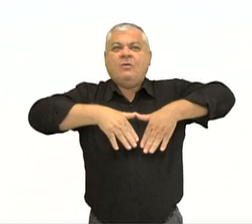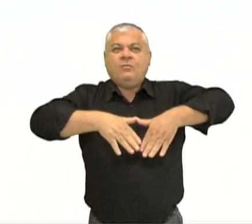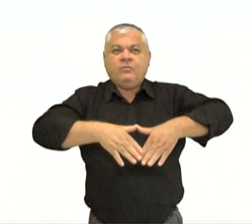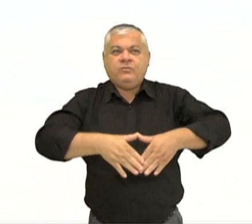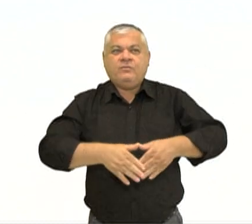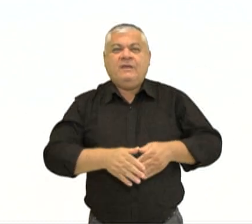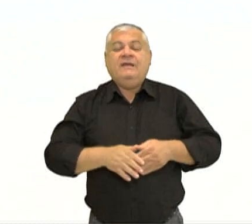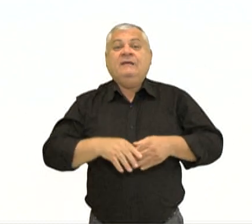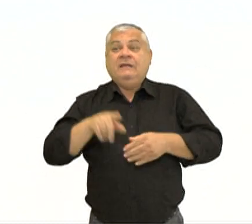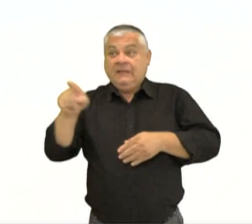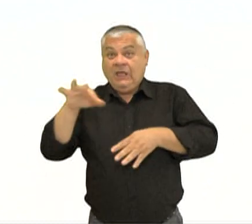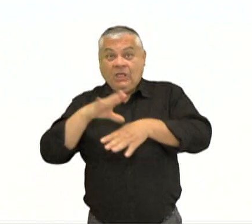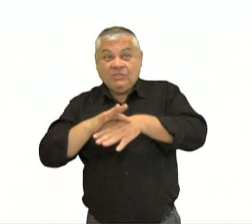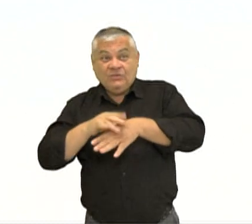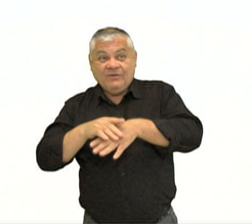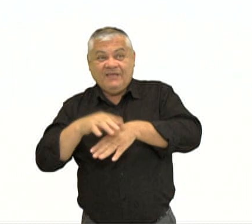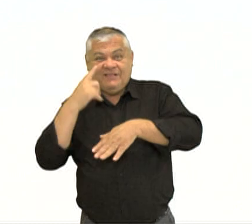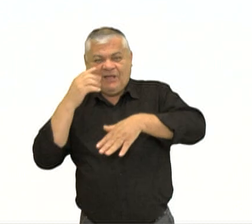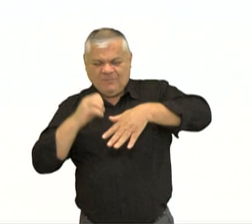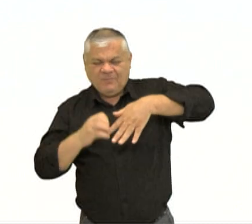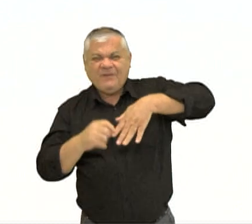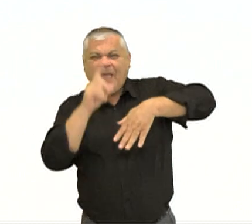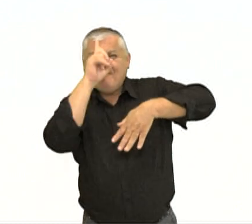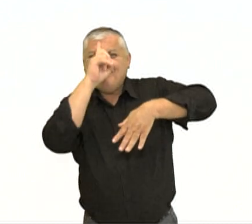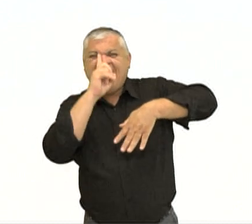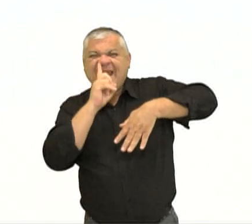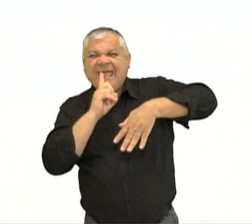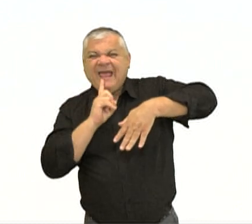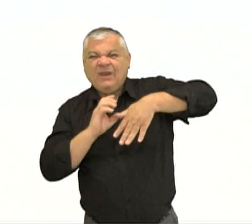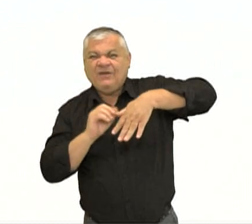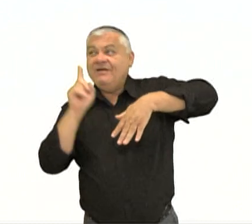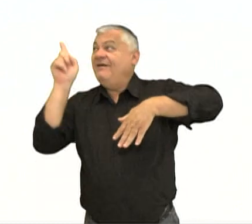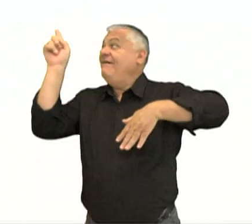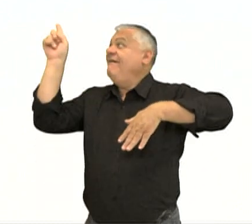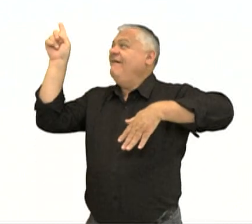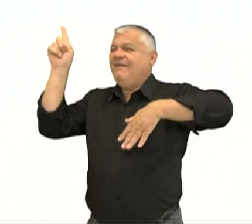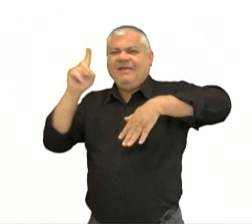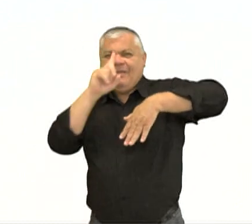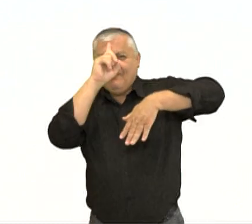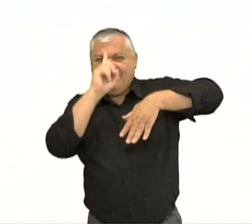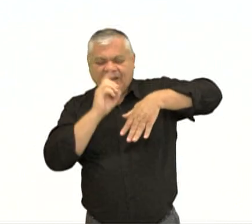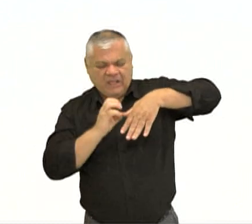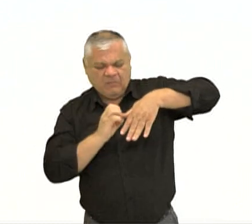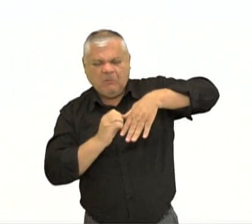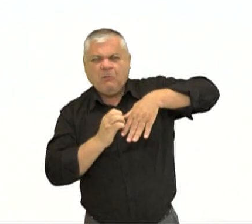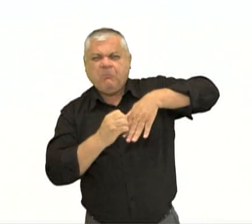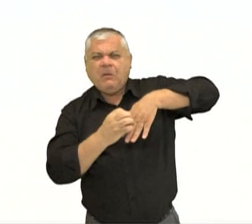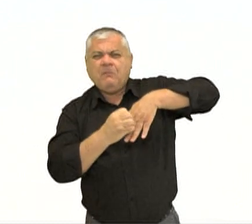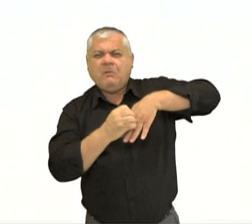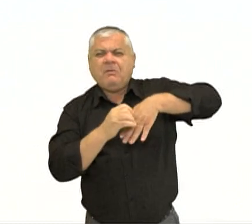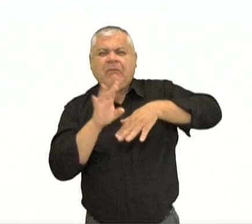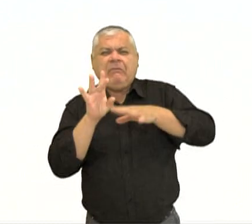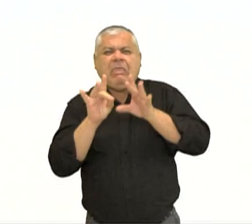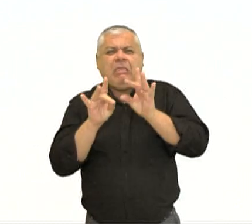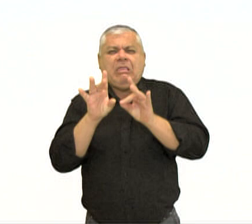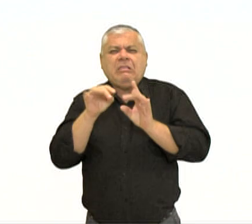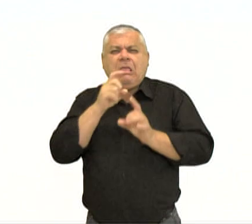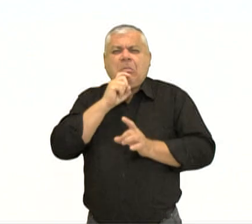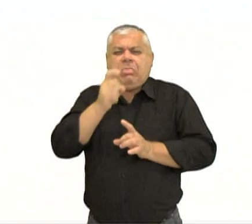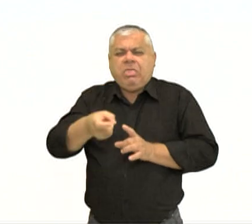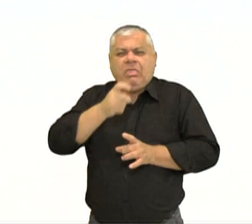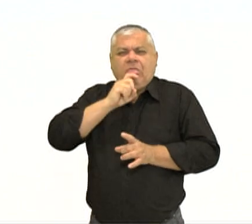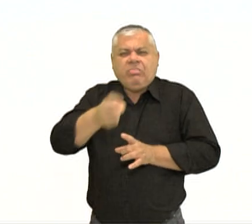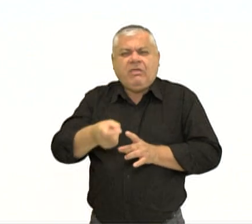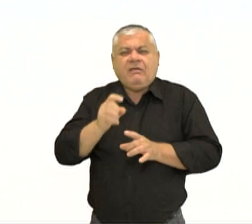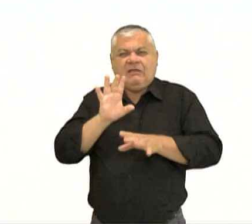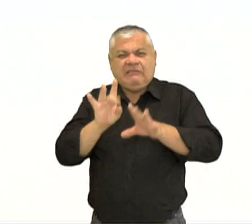aqui todo inflamado. Então, no caso da pneumonia, os alvéolos ficam carregados de secreções e é por